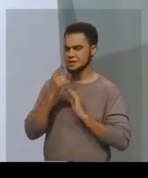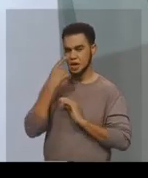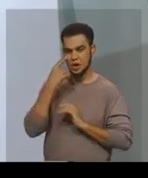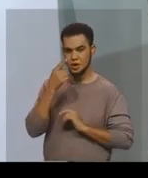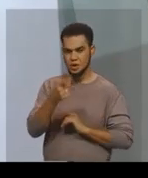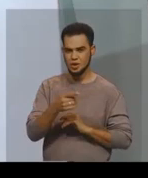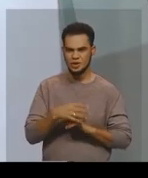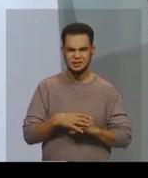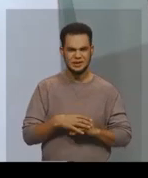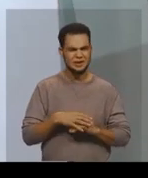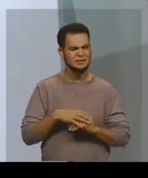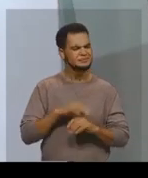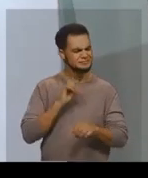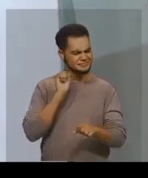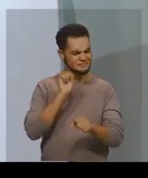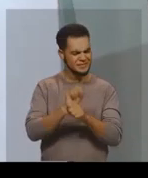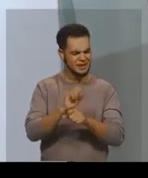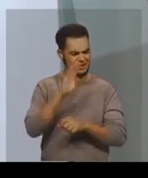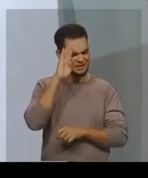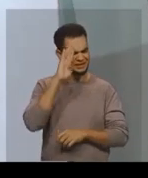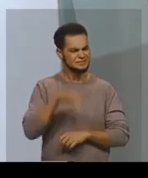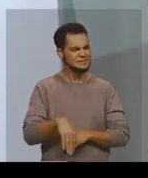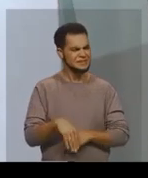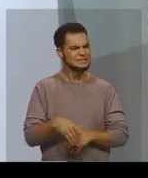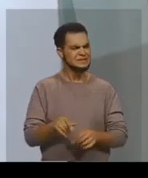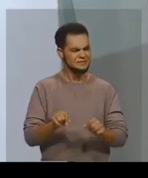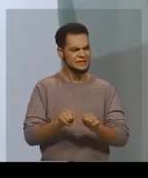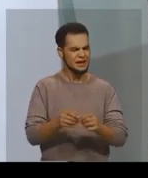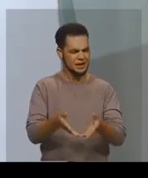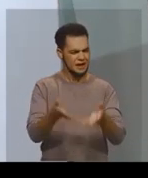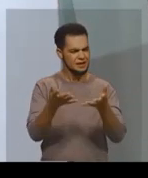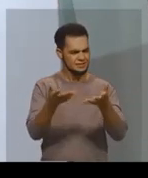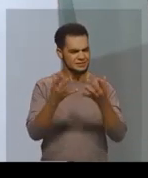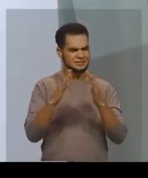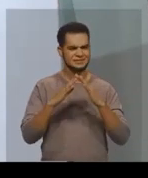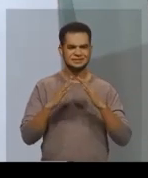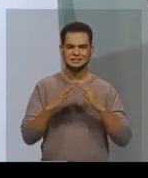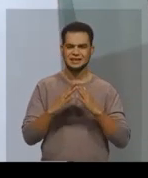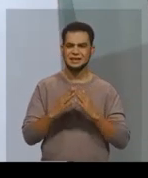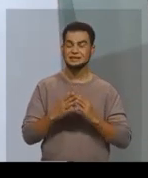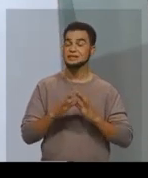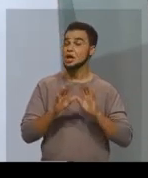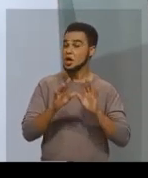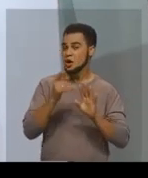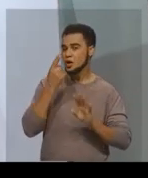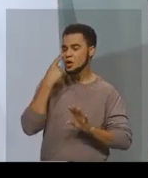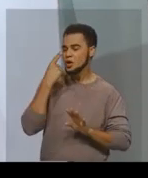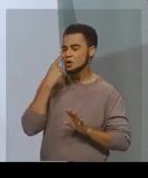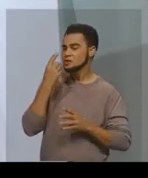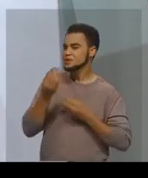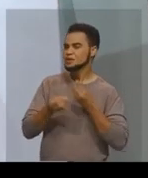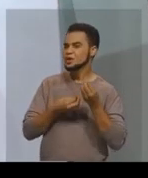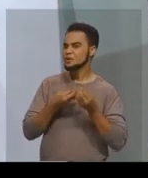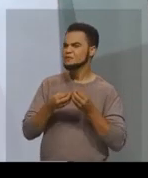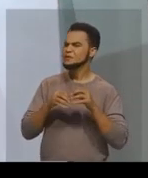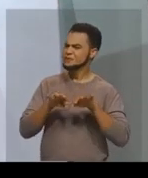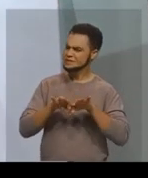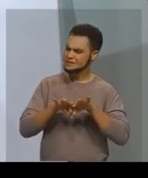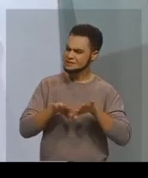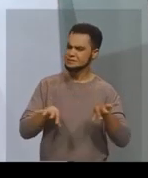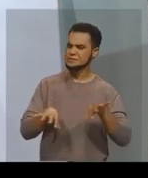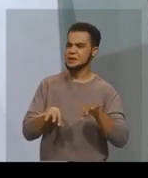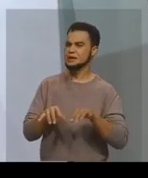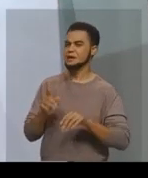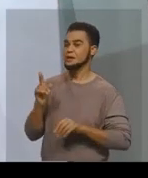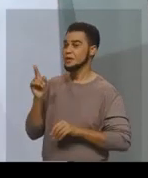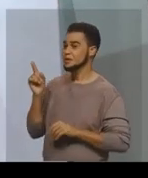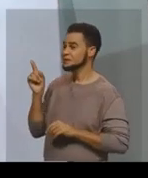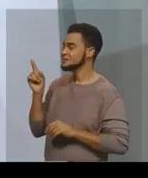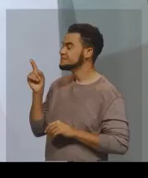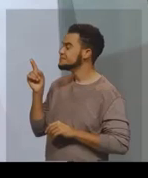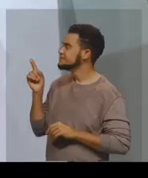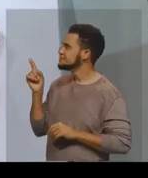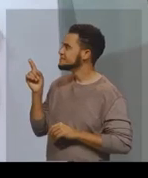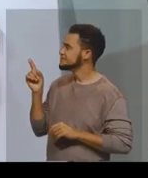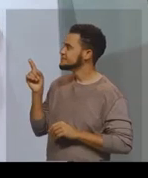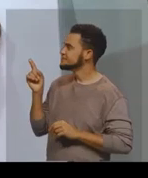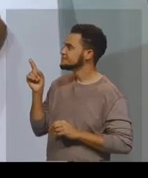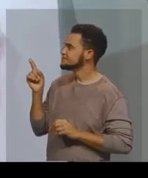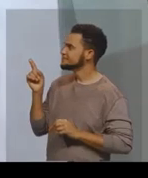Larga a preguiça de lado e desenvolva em casa. Eu posso separar isso aqui, ó. Eu posso fazer isso aqui, ó. 4 fatorial por 2